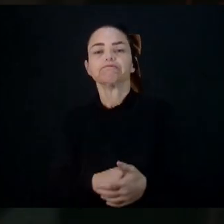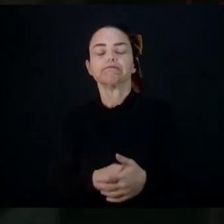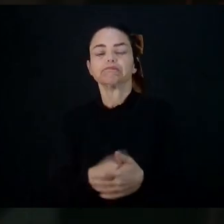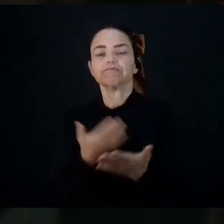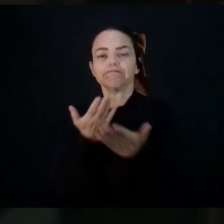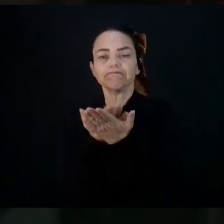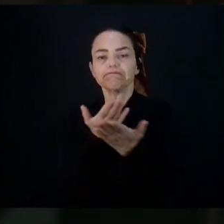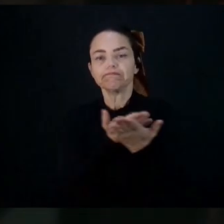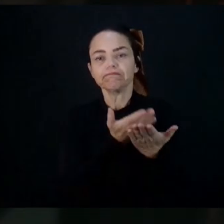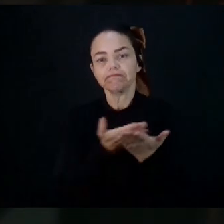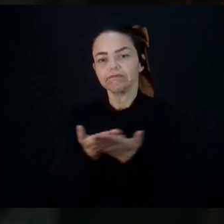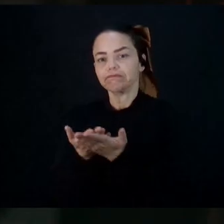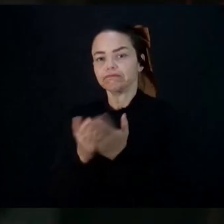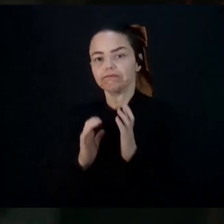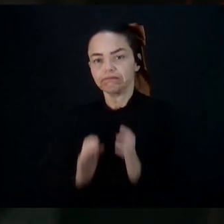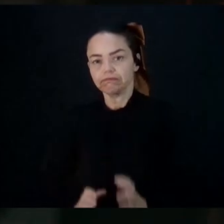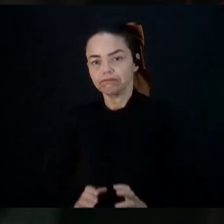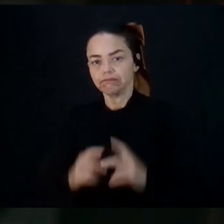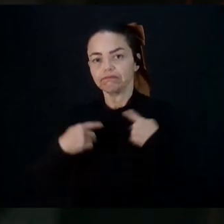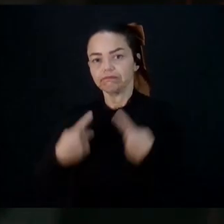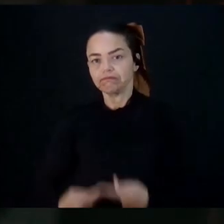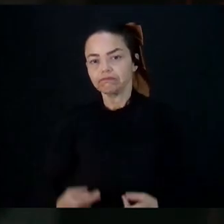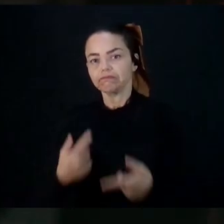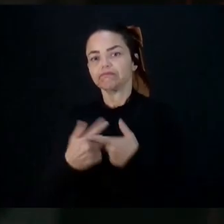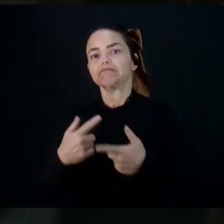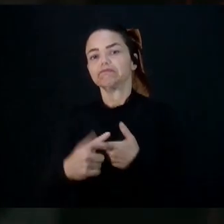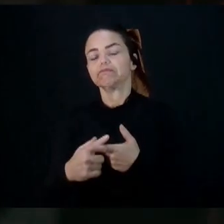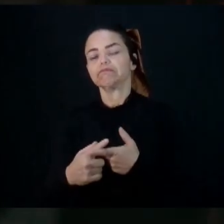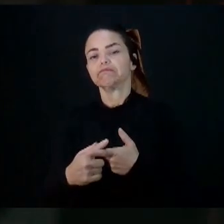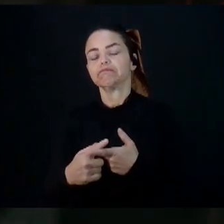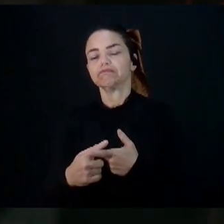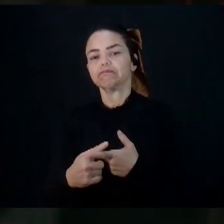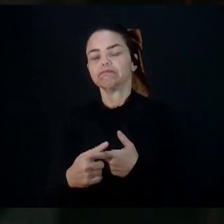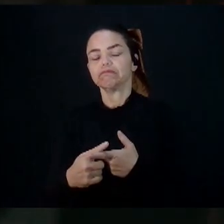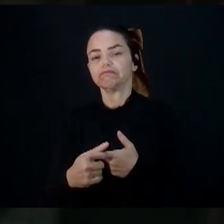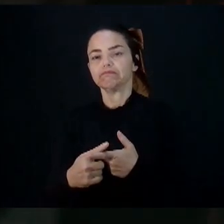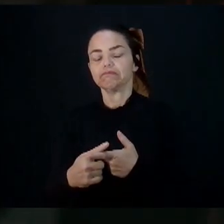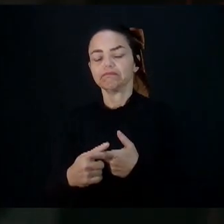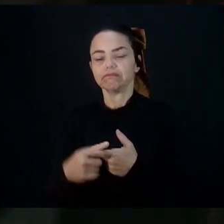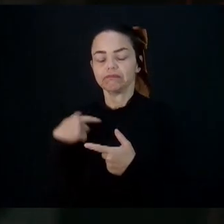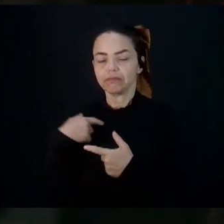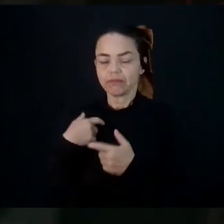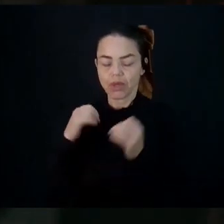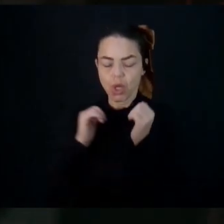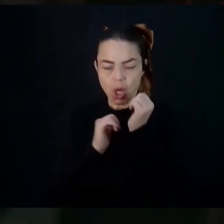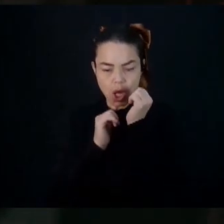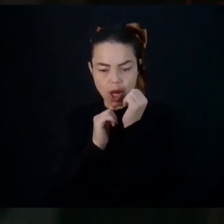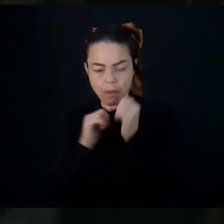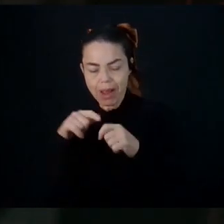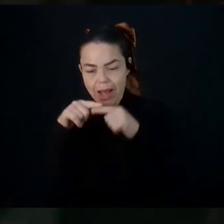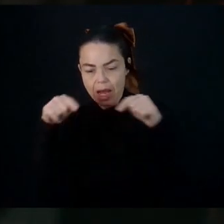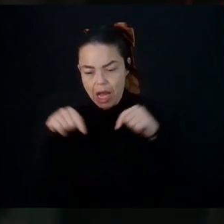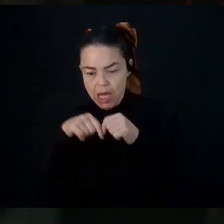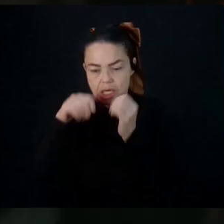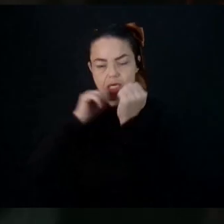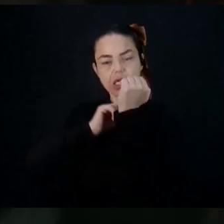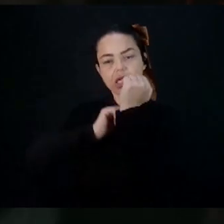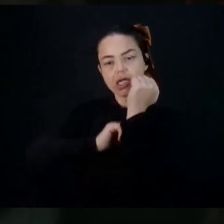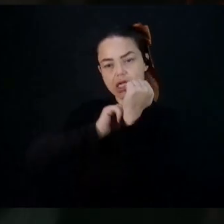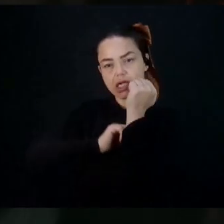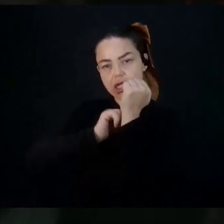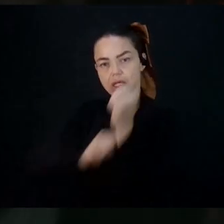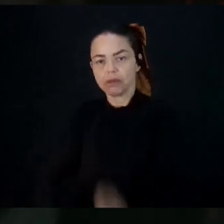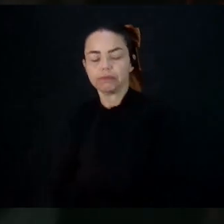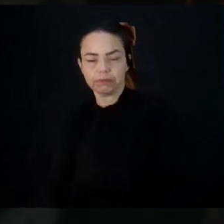sobre o comportamento humano, porque o ser humano ele é uma caixinha de surpresas, né? Então, é muito legal quando